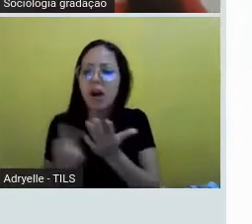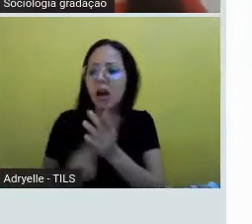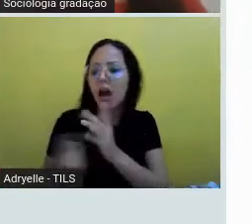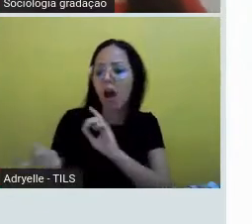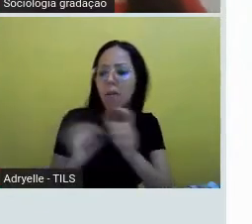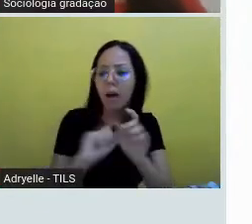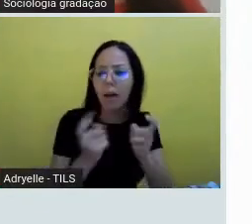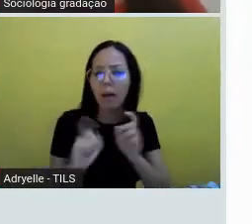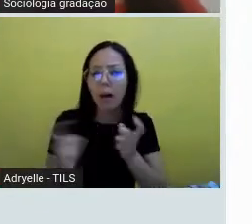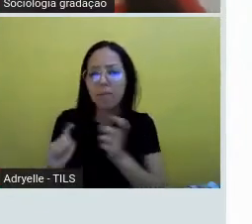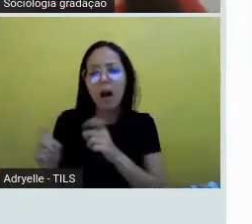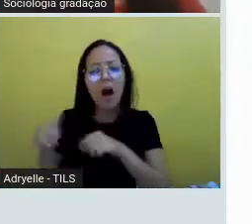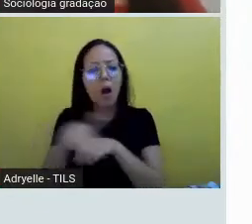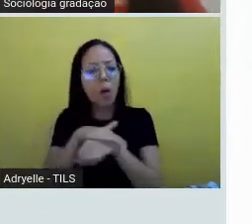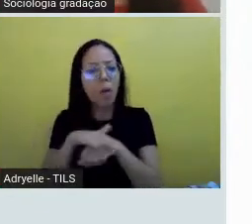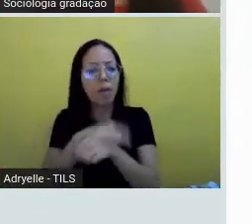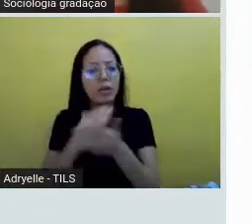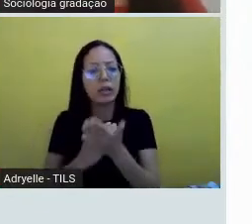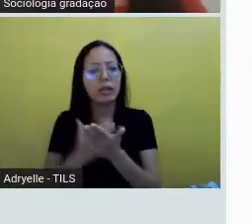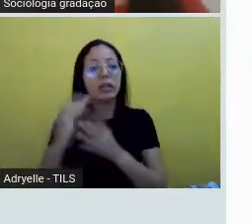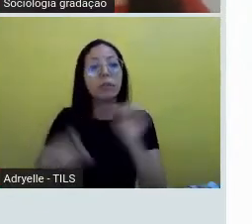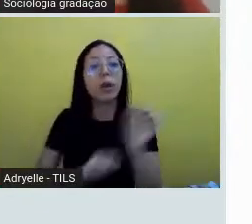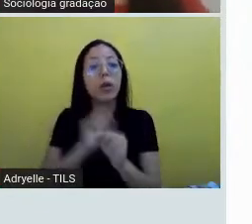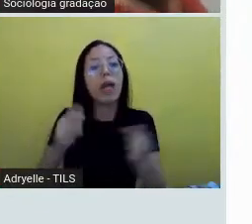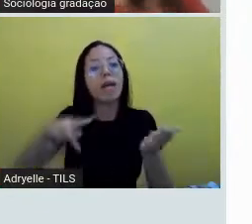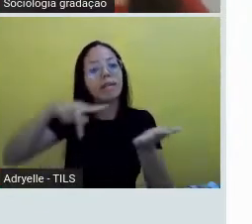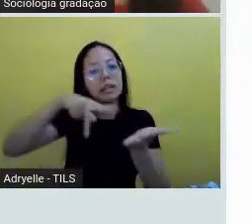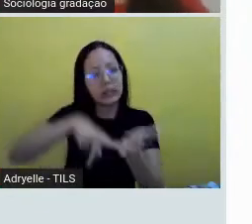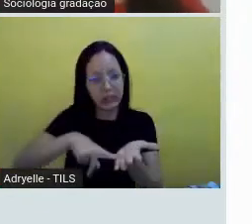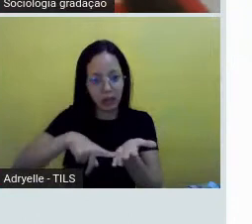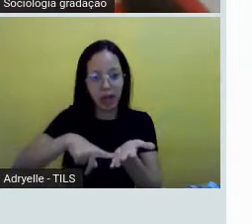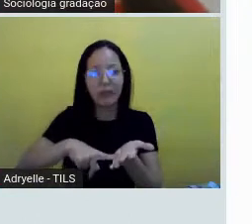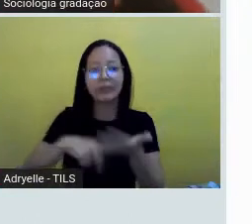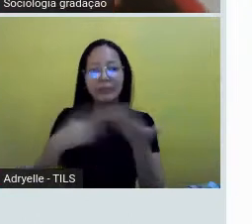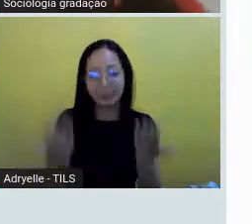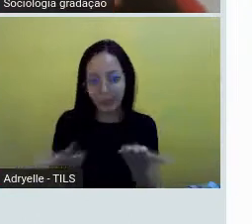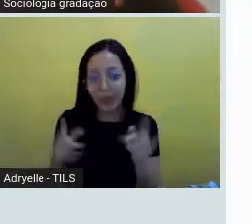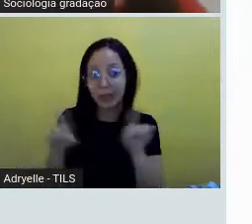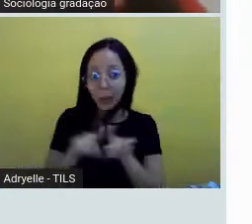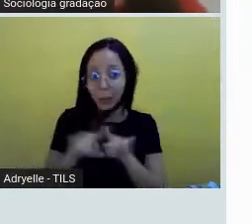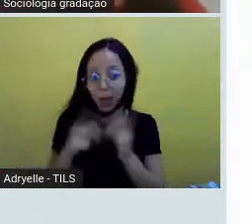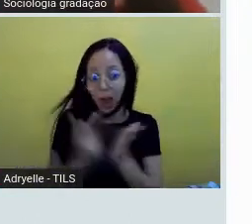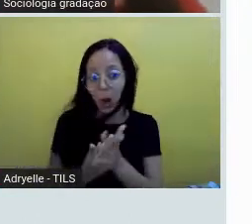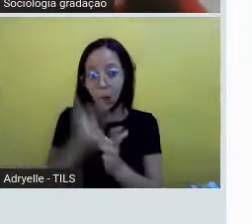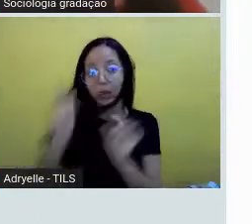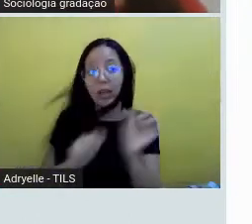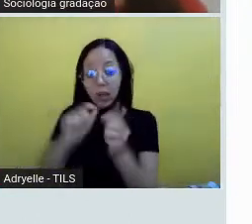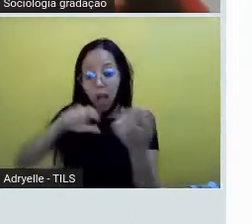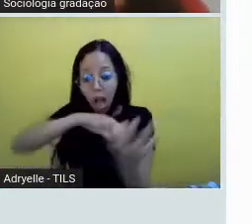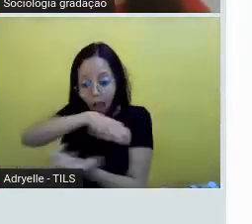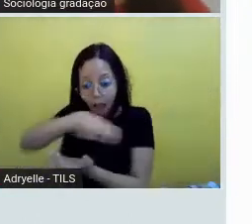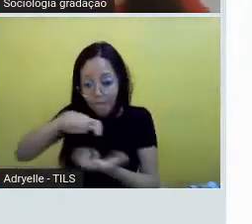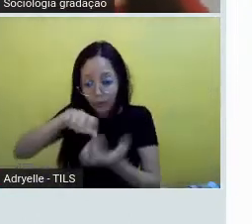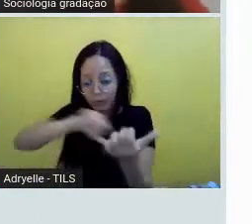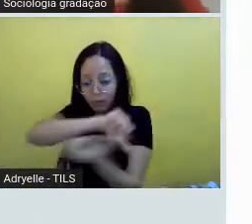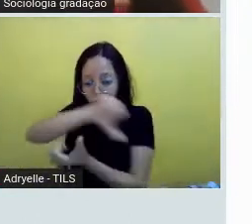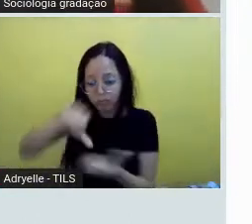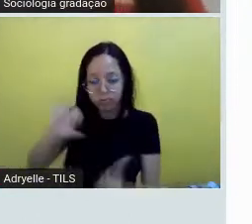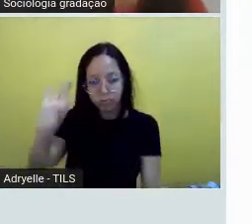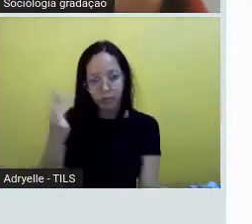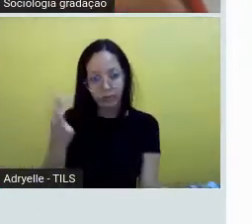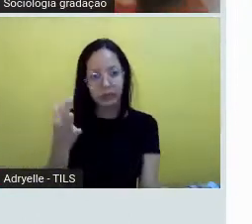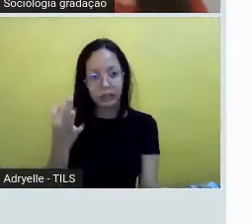conversas que iniciam os primeiros sindicatos. A mesma coisa acontece na Revolução Francesa, que